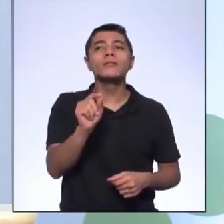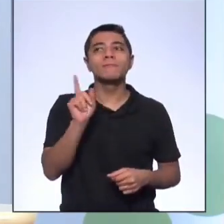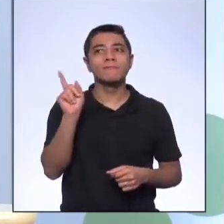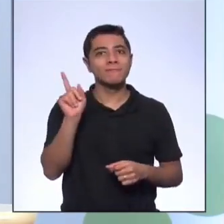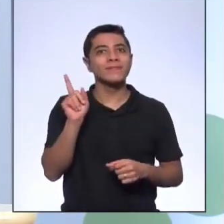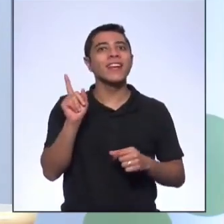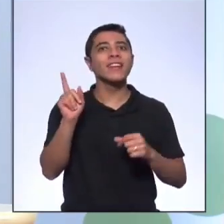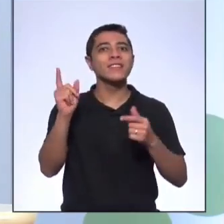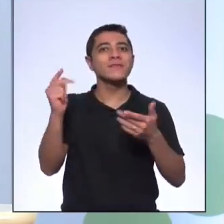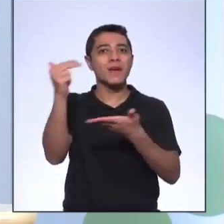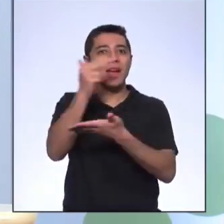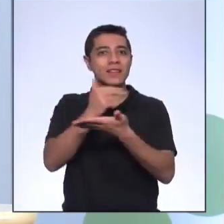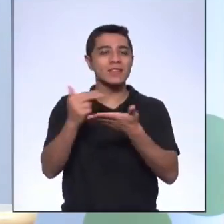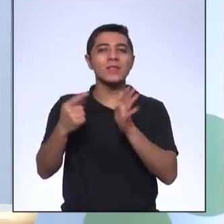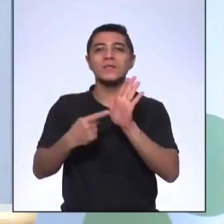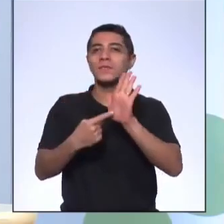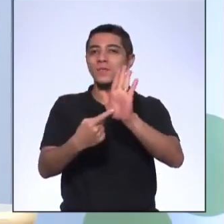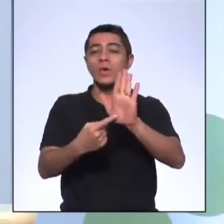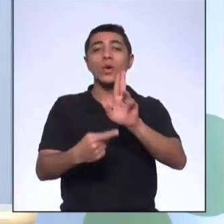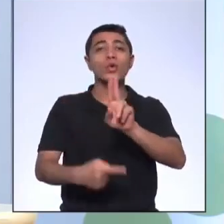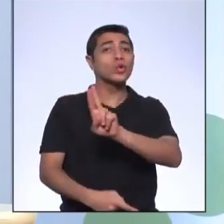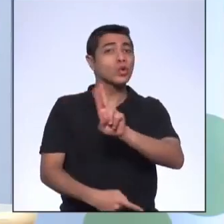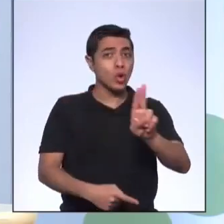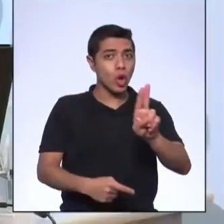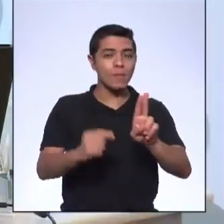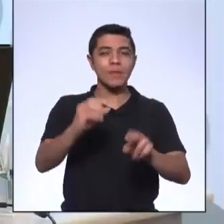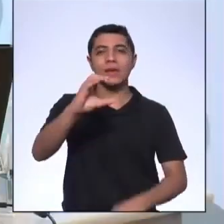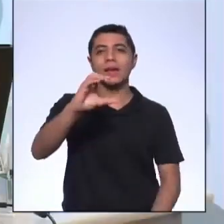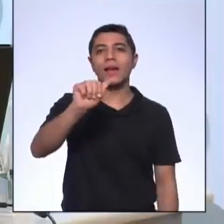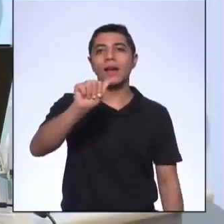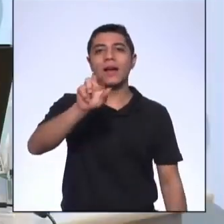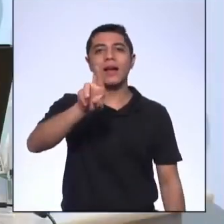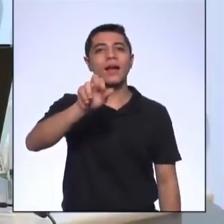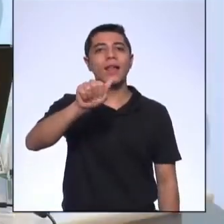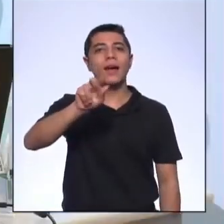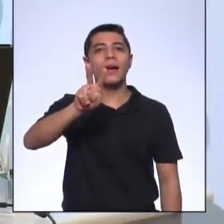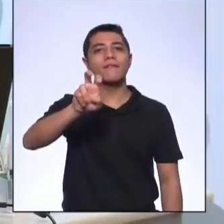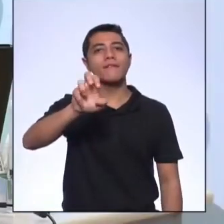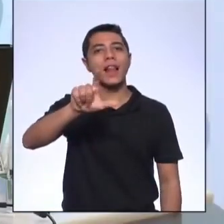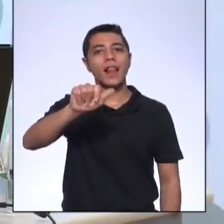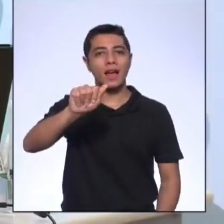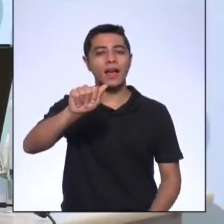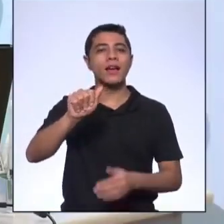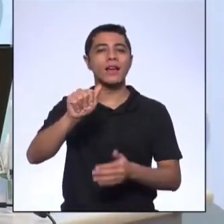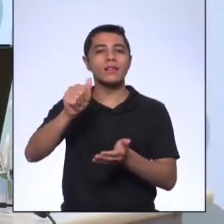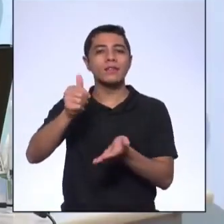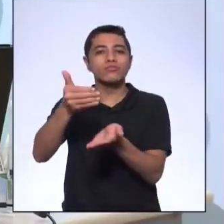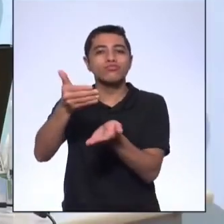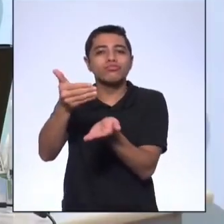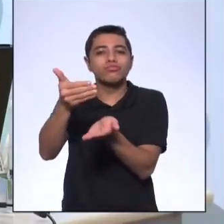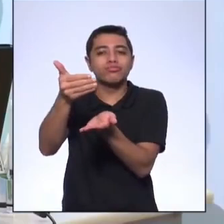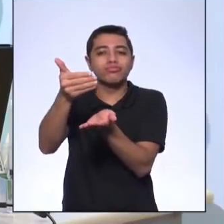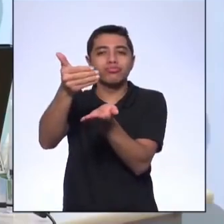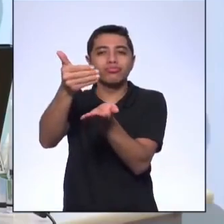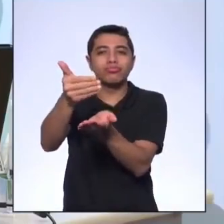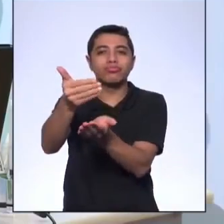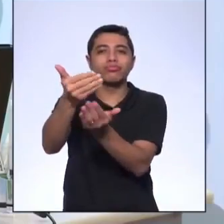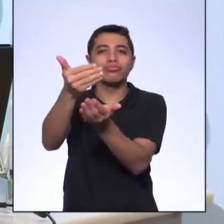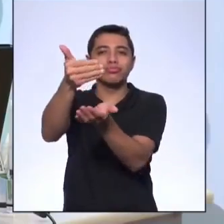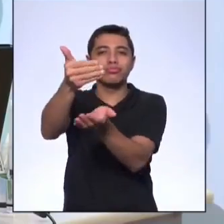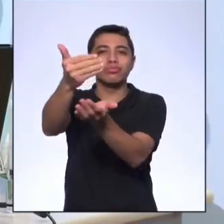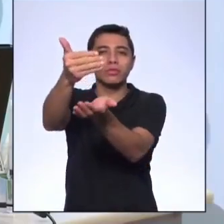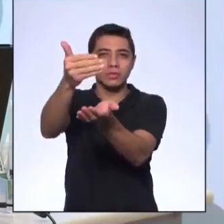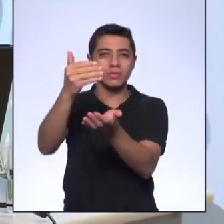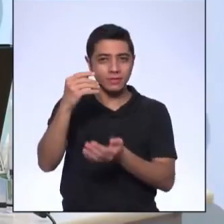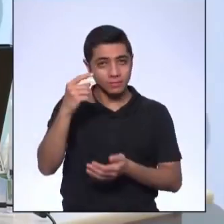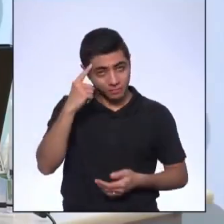aí da imagem é uma caravela. Ótimo, maravilha, conseguiram, isso mesmo. São as caravelas, uma